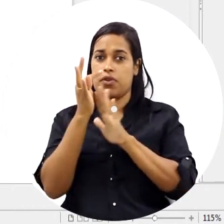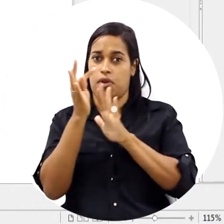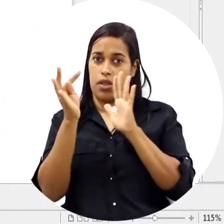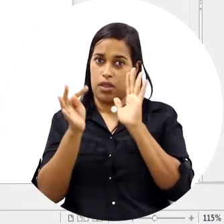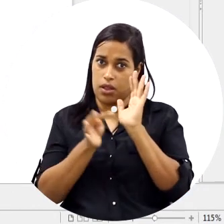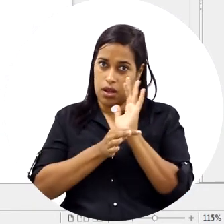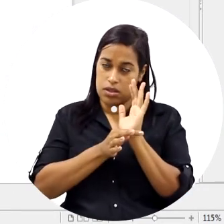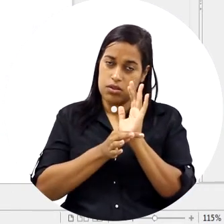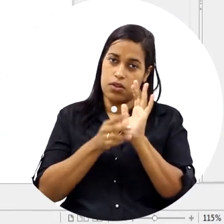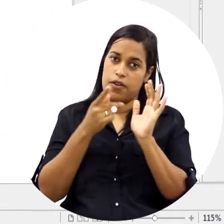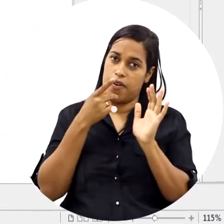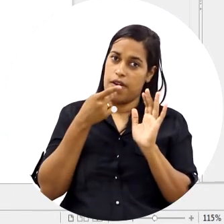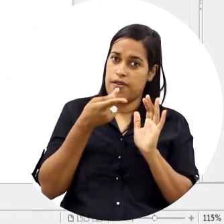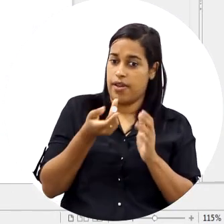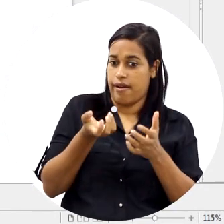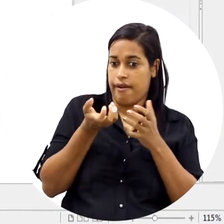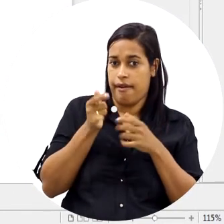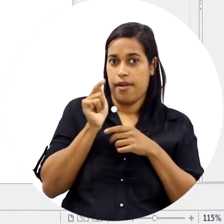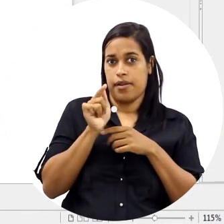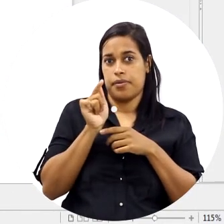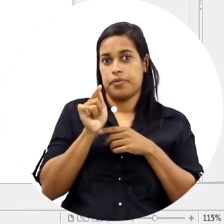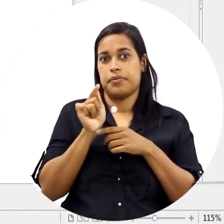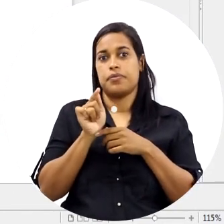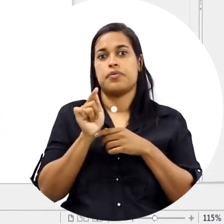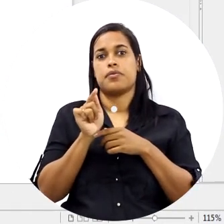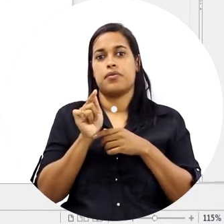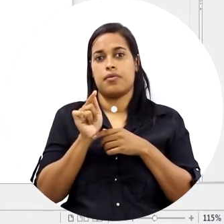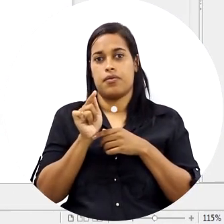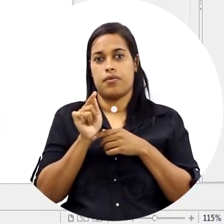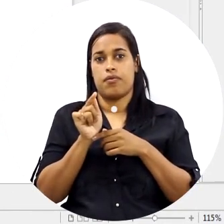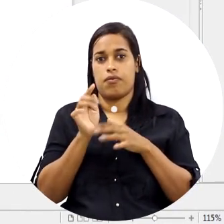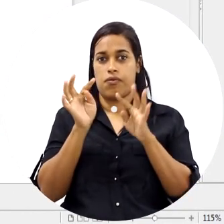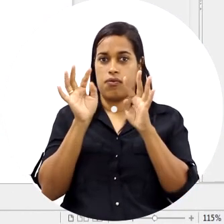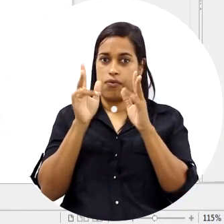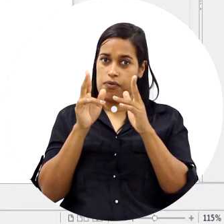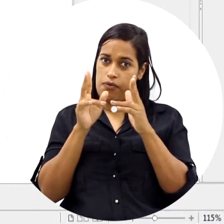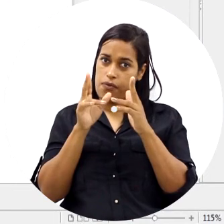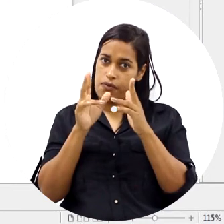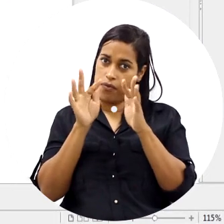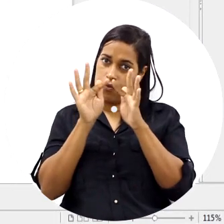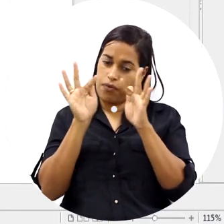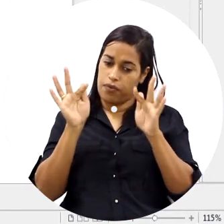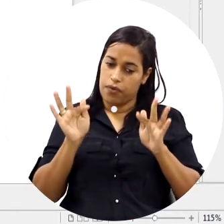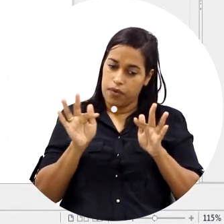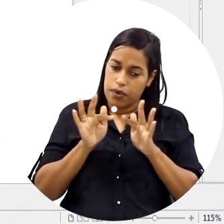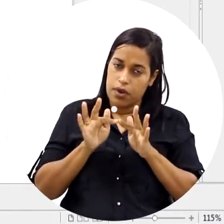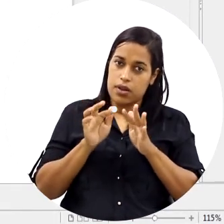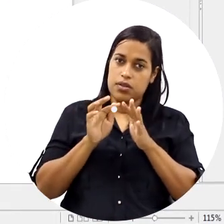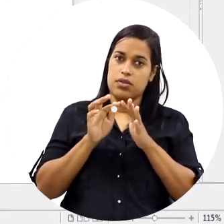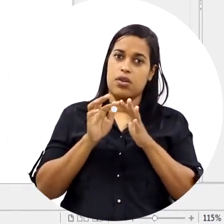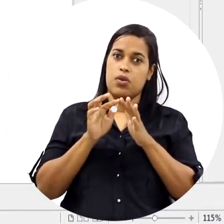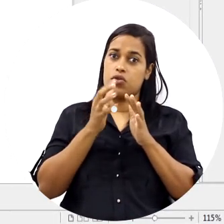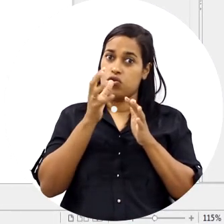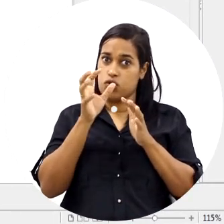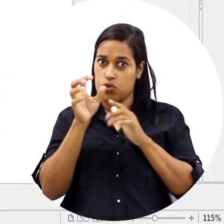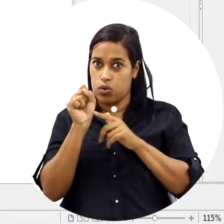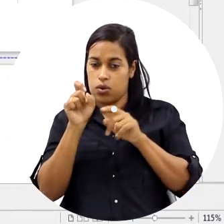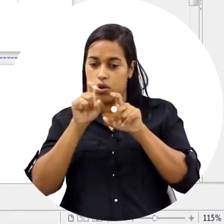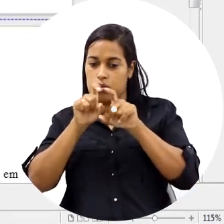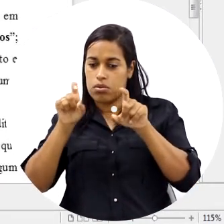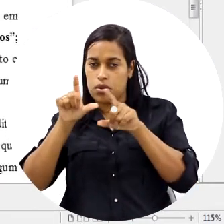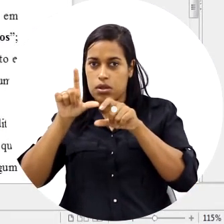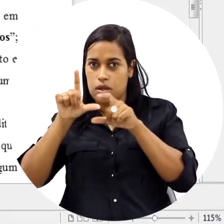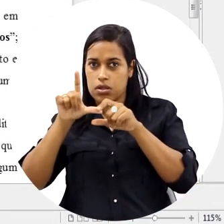texto. Vou dizer aqui que essa parte aqui agora vai estar com uma formatação de negrito, né? E